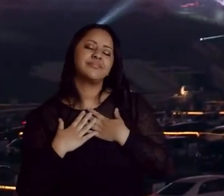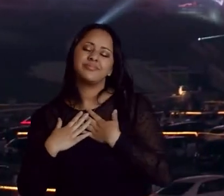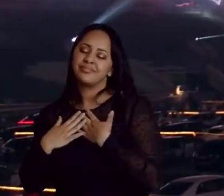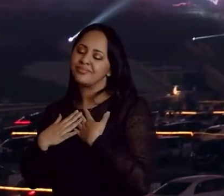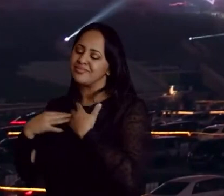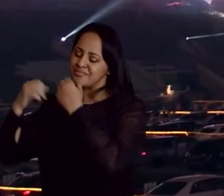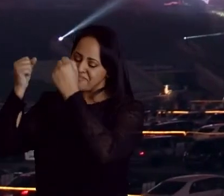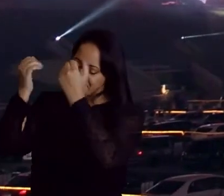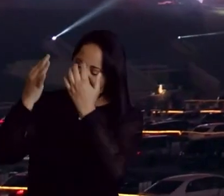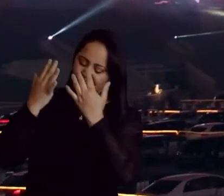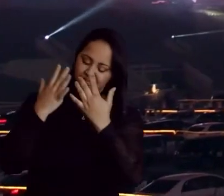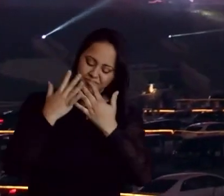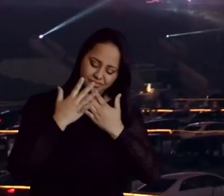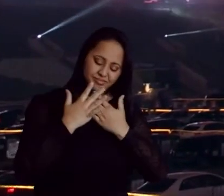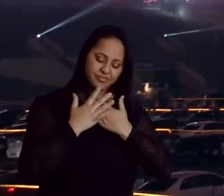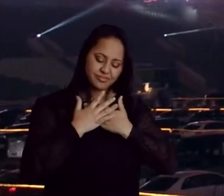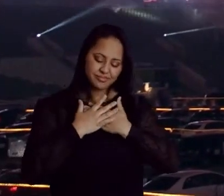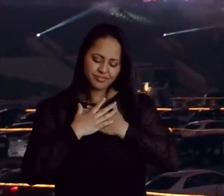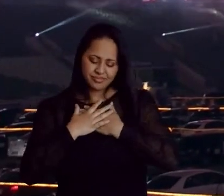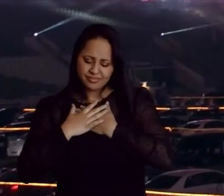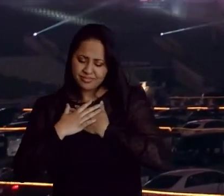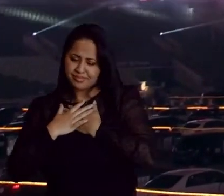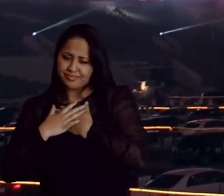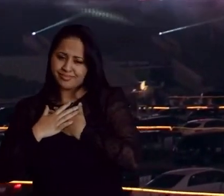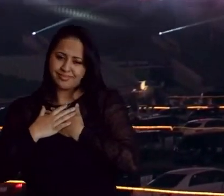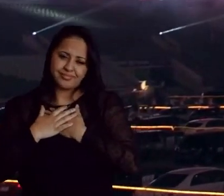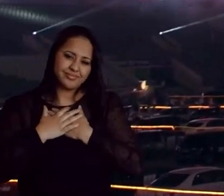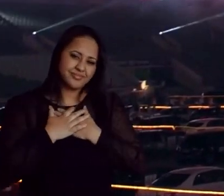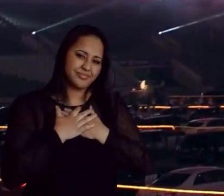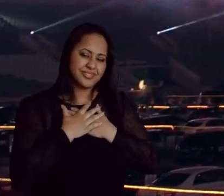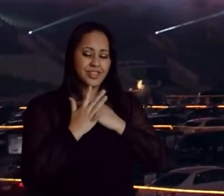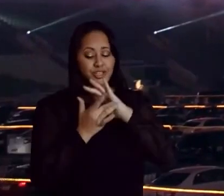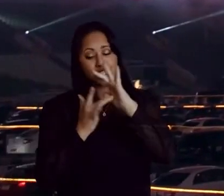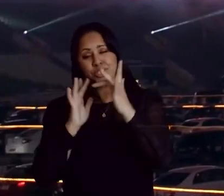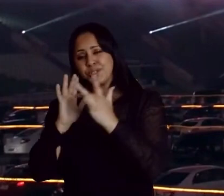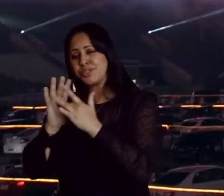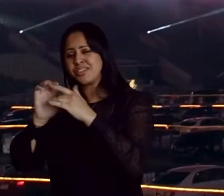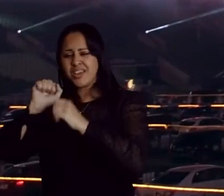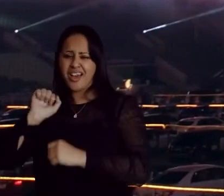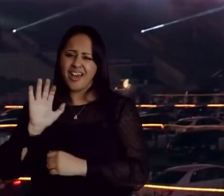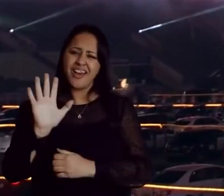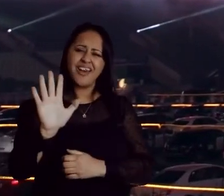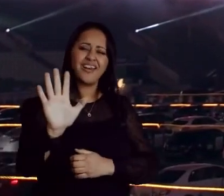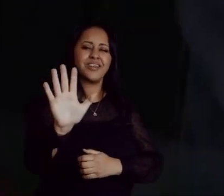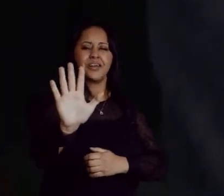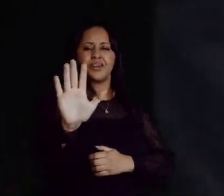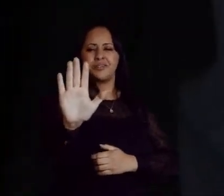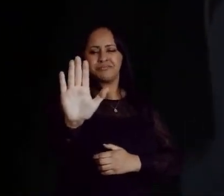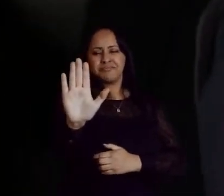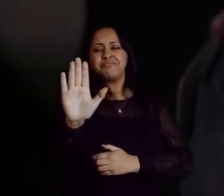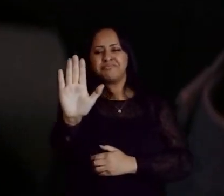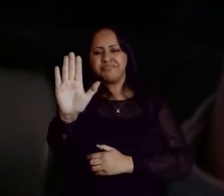Ele estendeu a sua mão. Quando ele estendeu a sua mão. Quando ele estendeu a